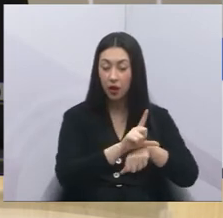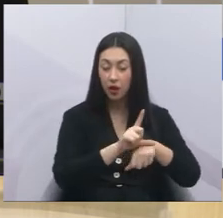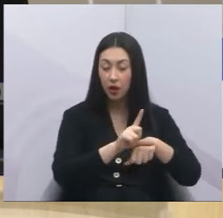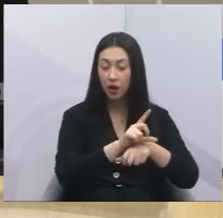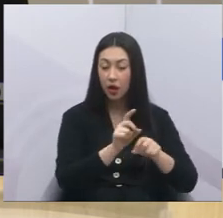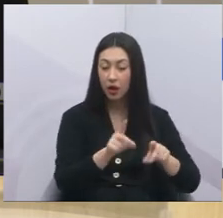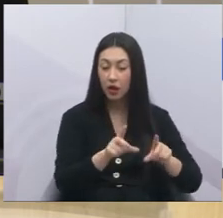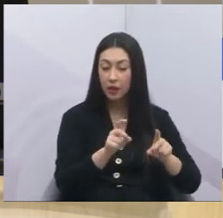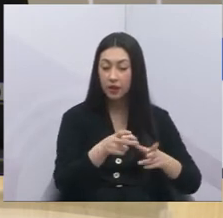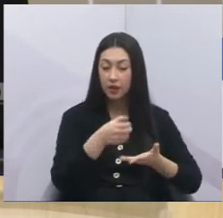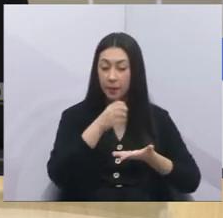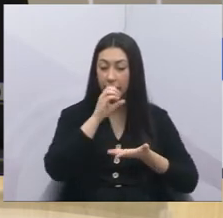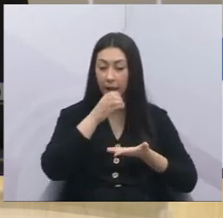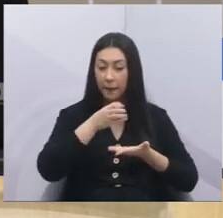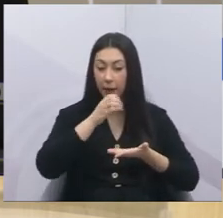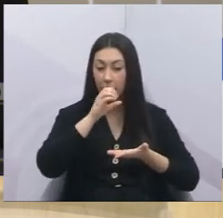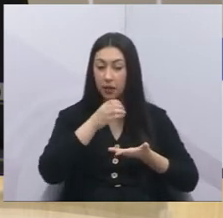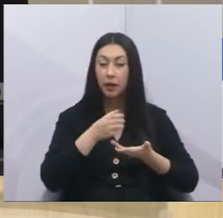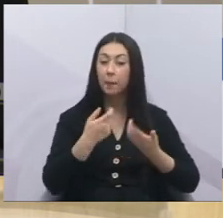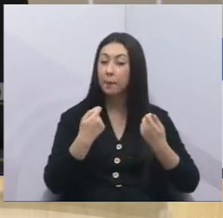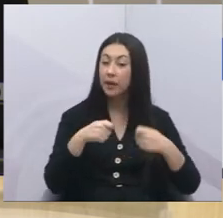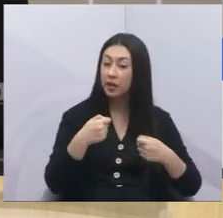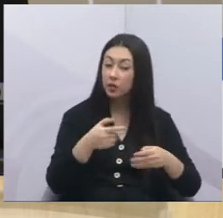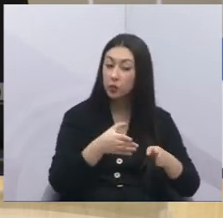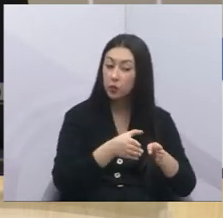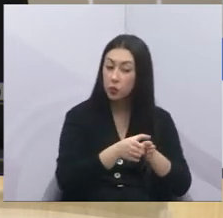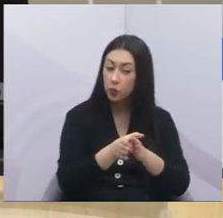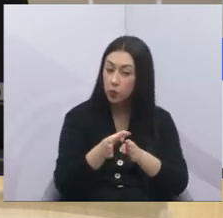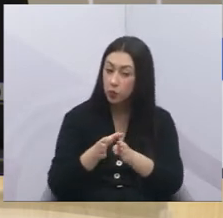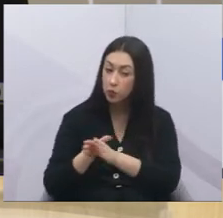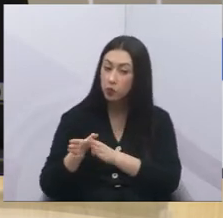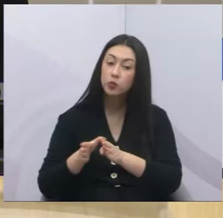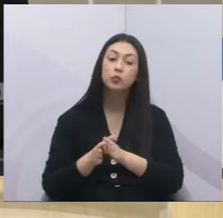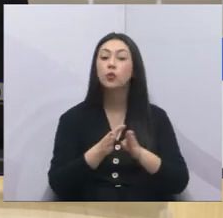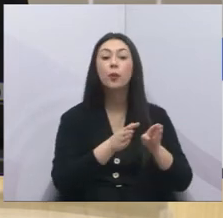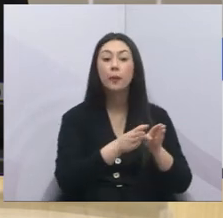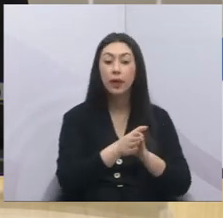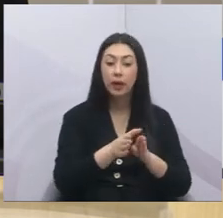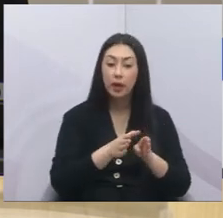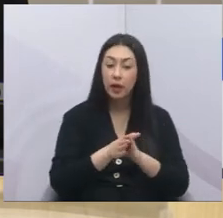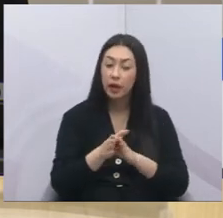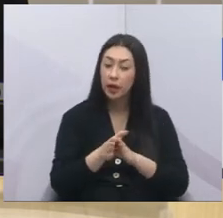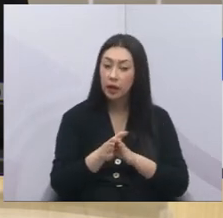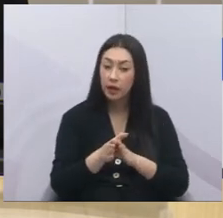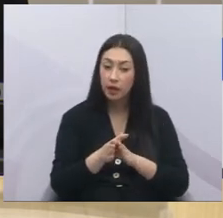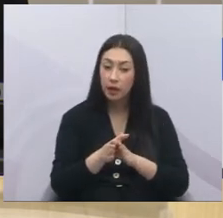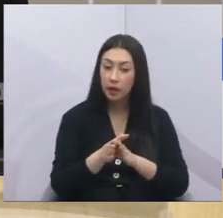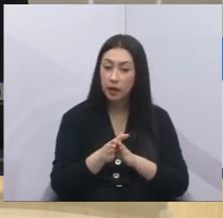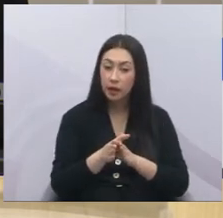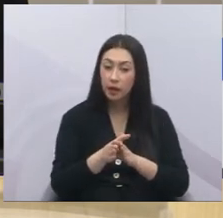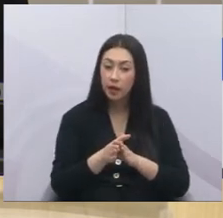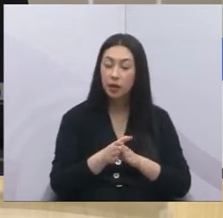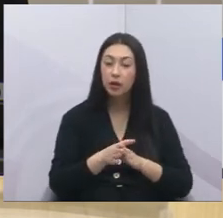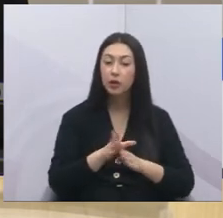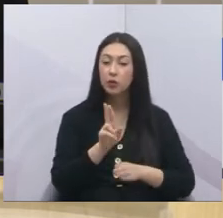empenhar-se na orientação do consumo de bebidas alcoólicas em seus estabelecimentos e